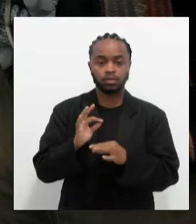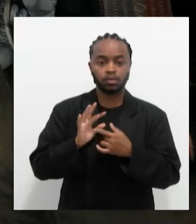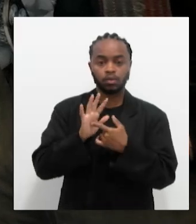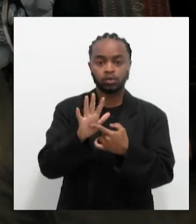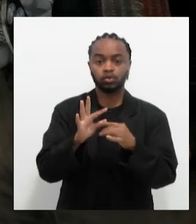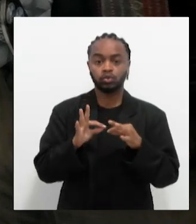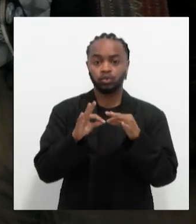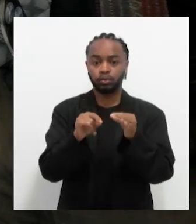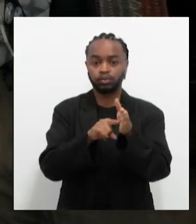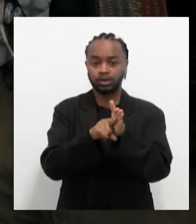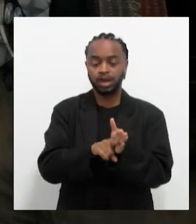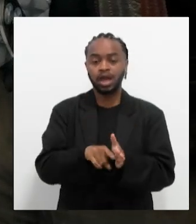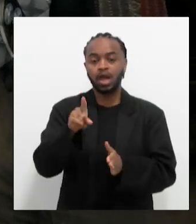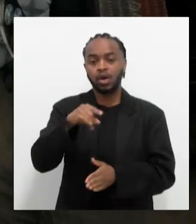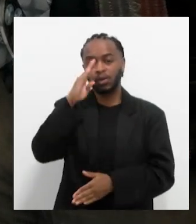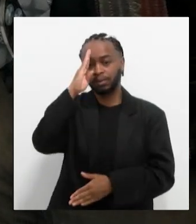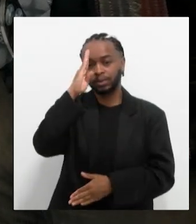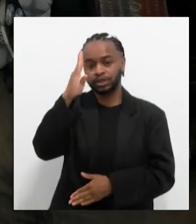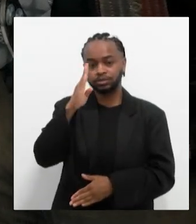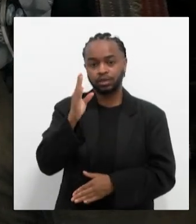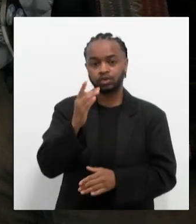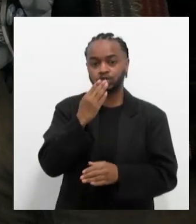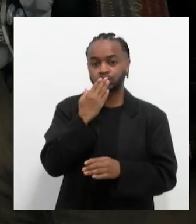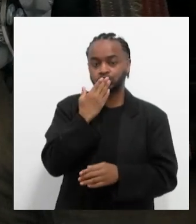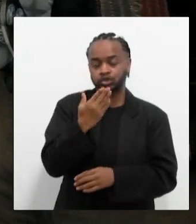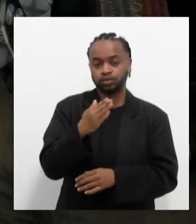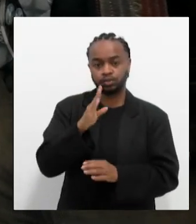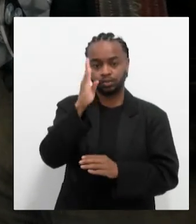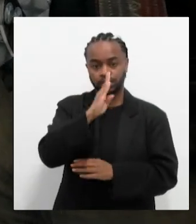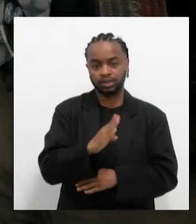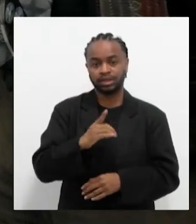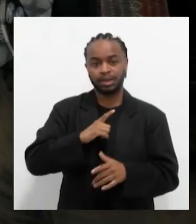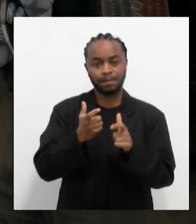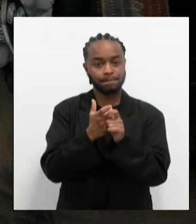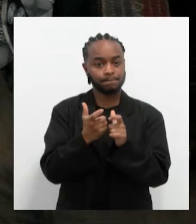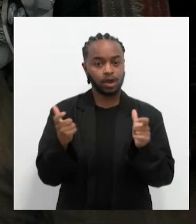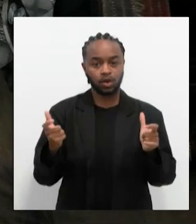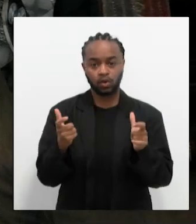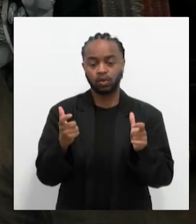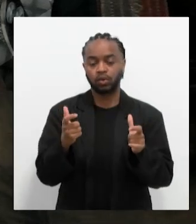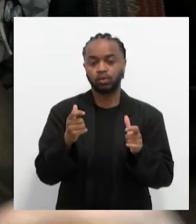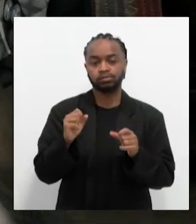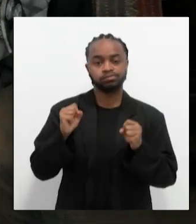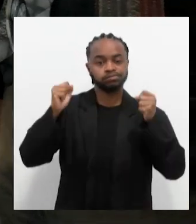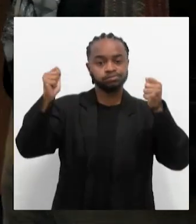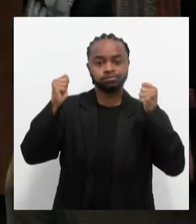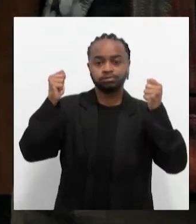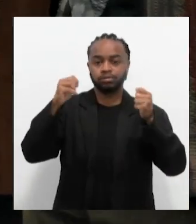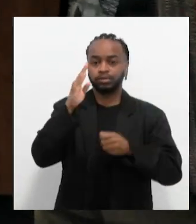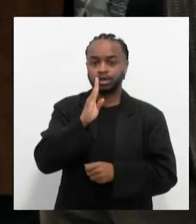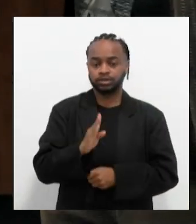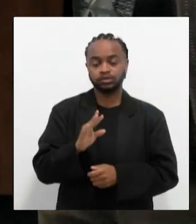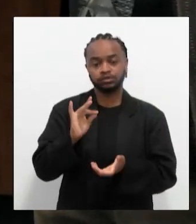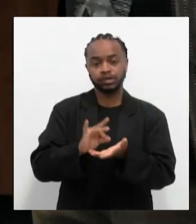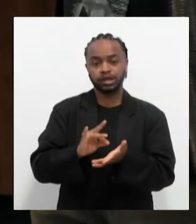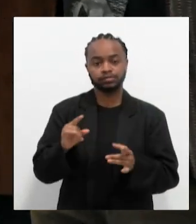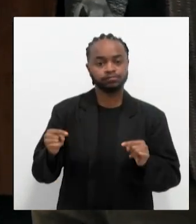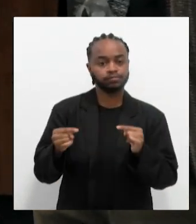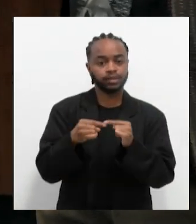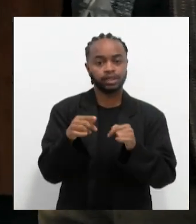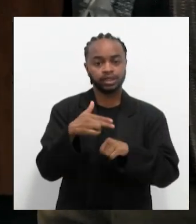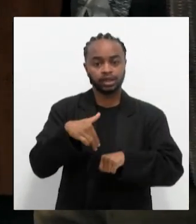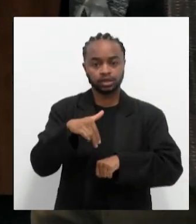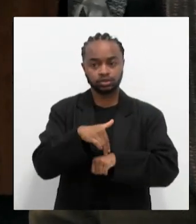pesquisas, é o maior clube do Brasil, o clube com maior torcida no Brasil. Nós somos uma verdadeira nação. Eu